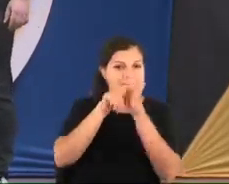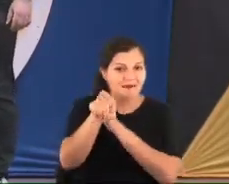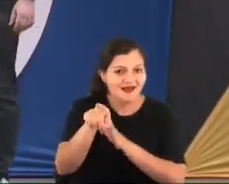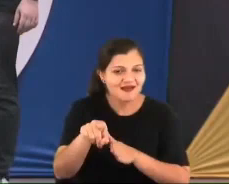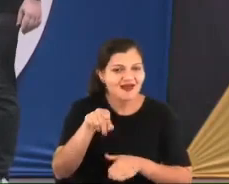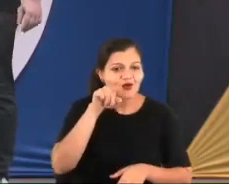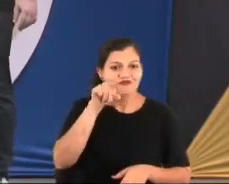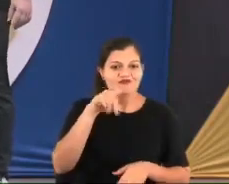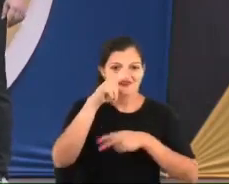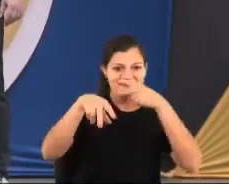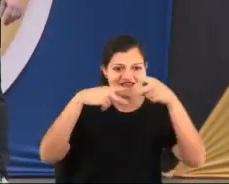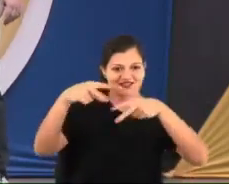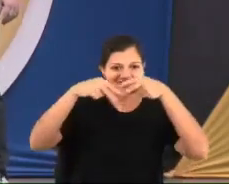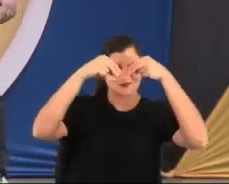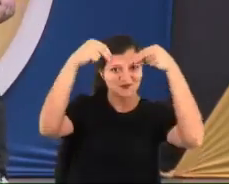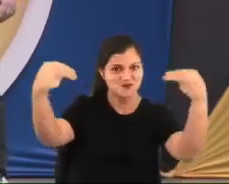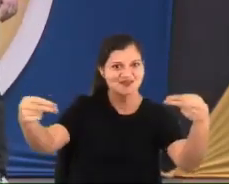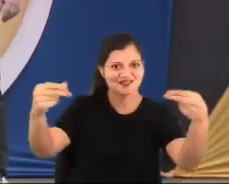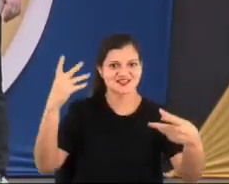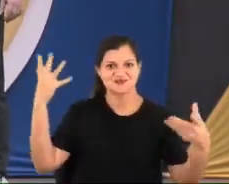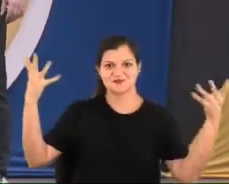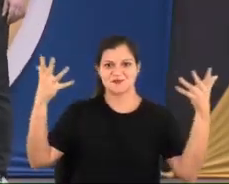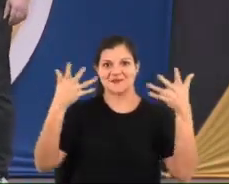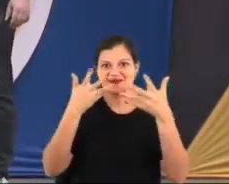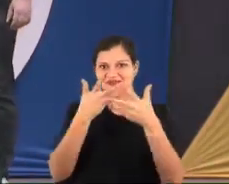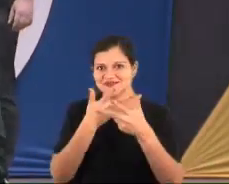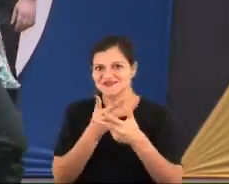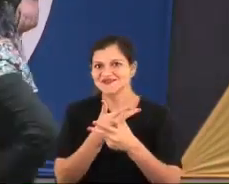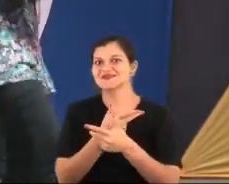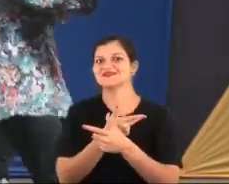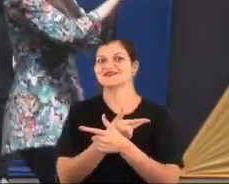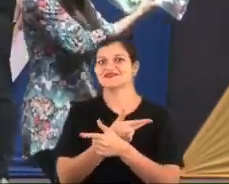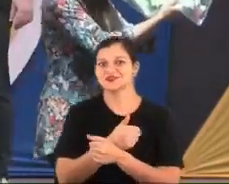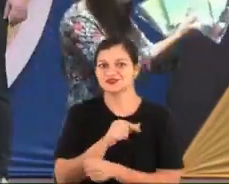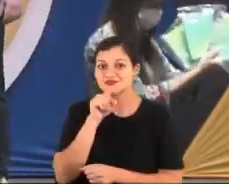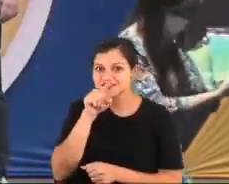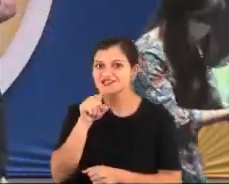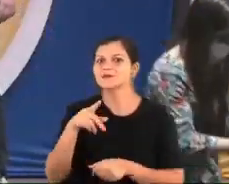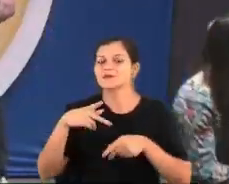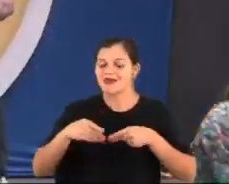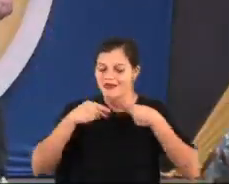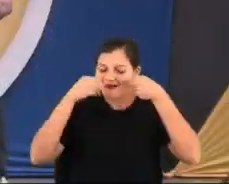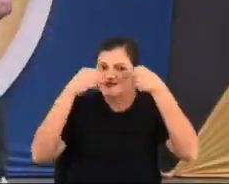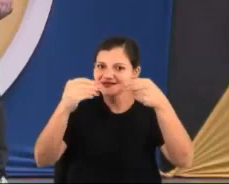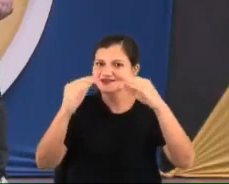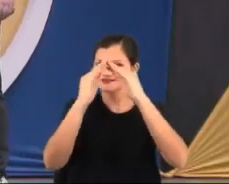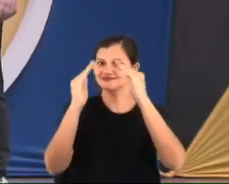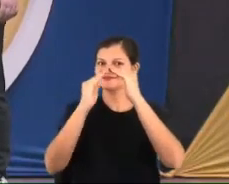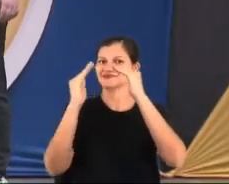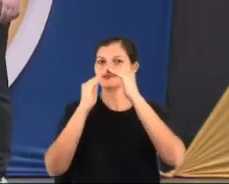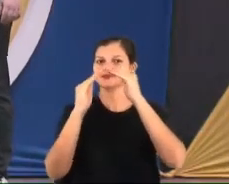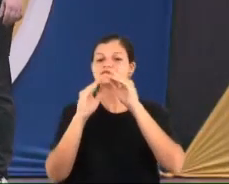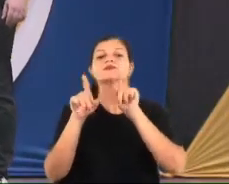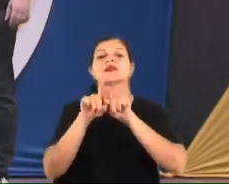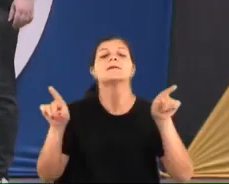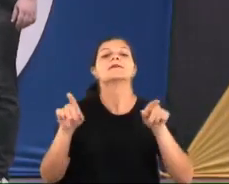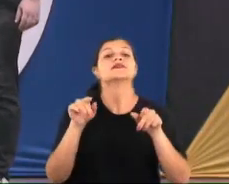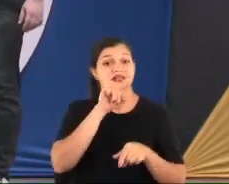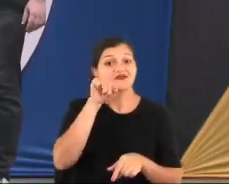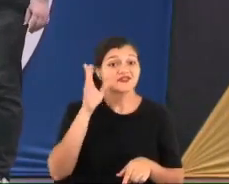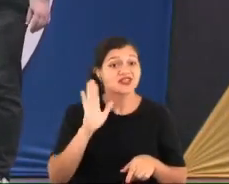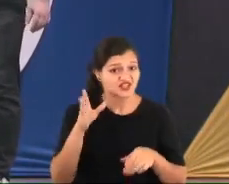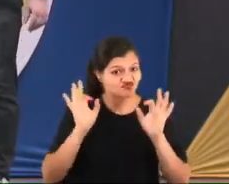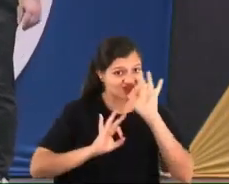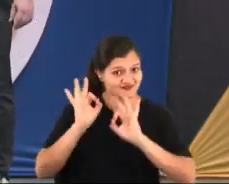prêmio maravilhoso que você vai receber. A programação vai deixar aí na sua casa, hein? Mas e aí, estão